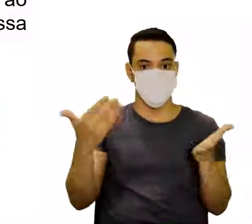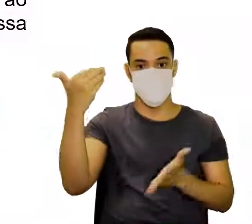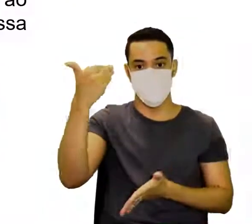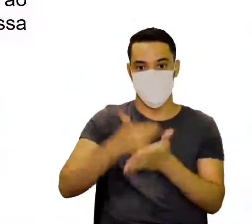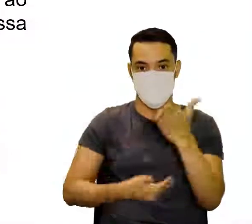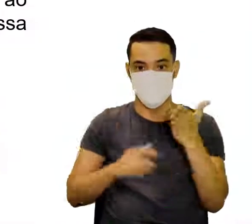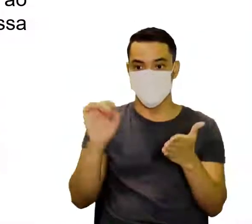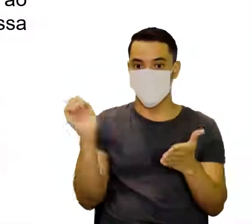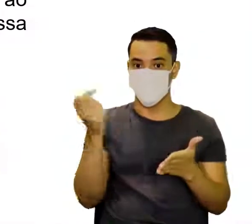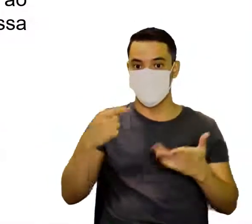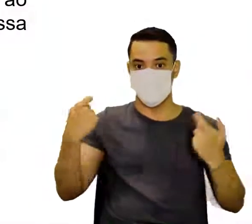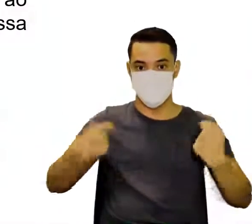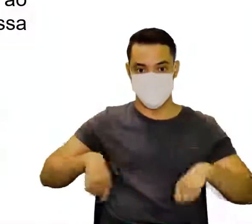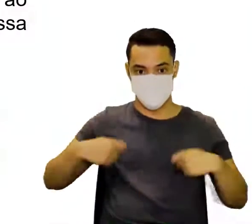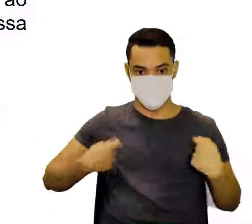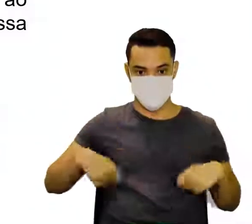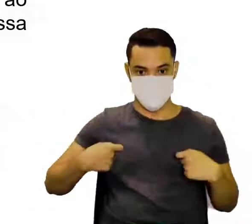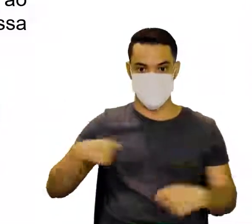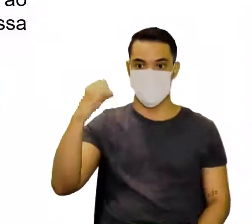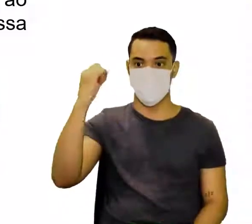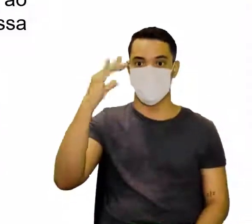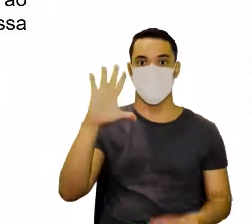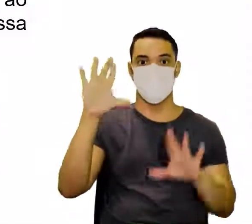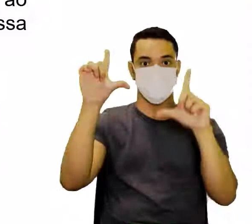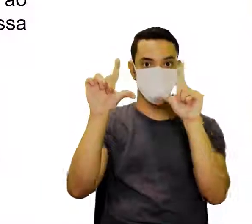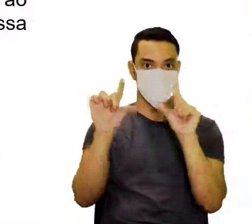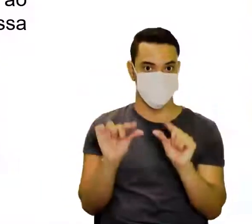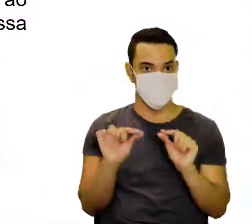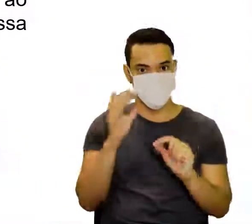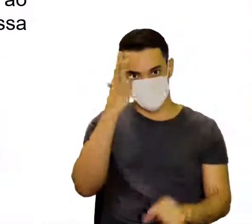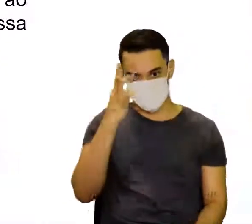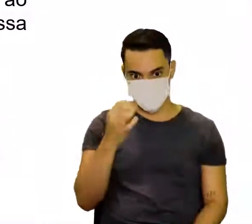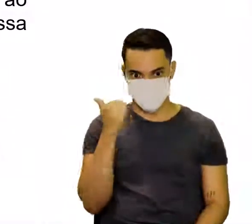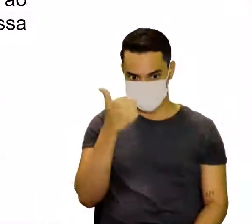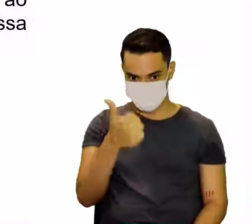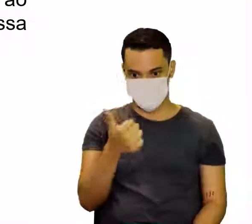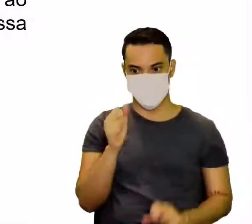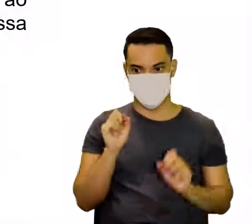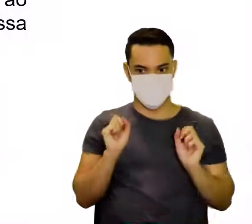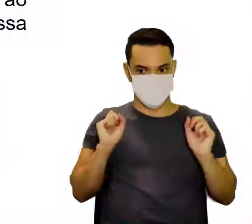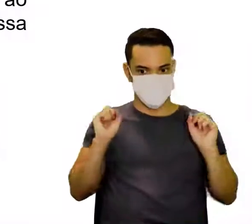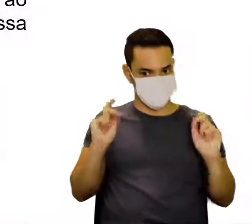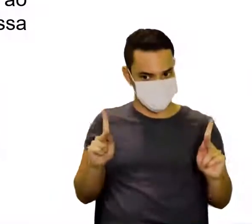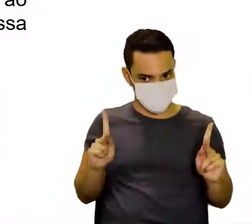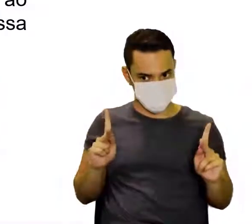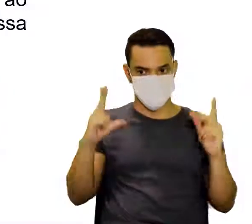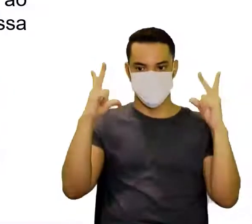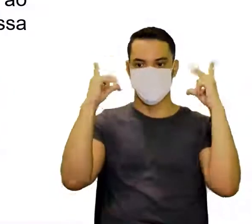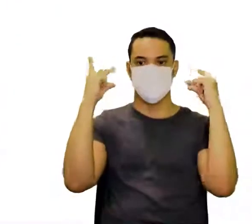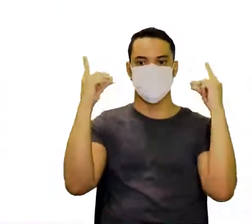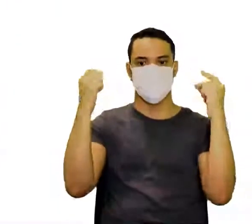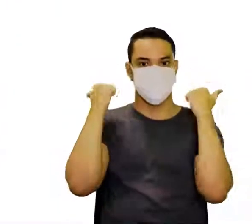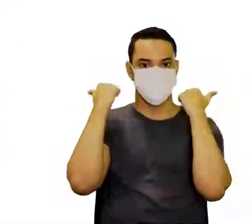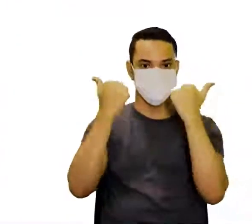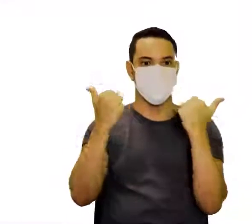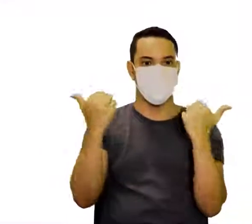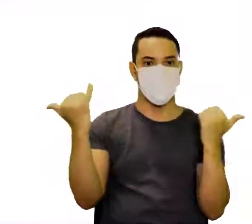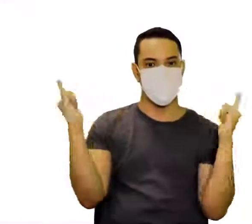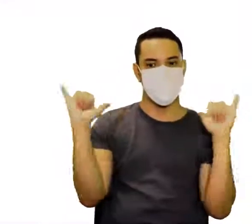que o necessário, o brilho diminui. Entendido isso? Ok? Tranquilo, né,